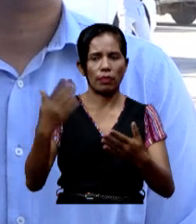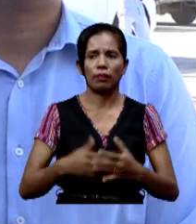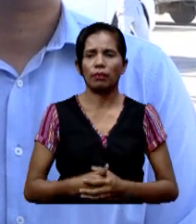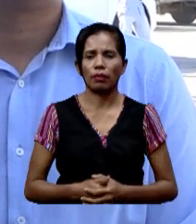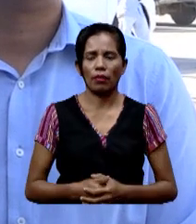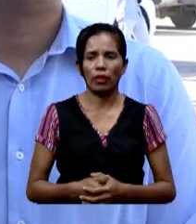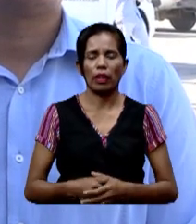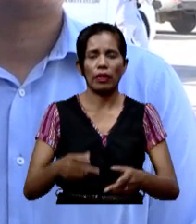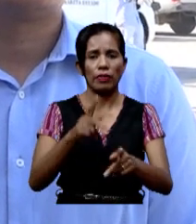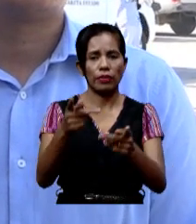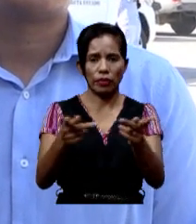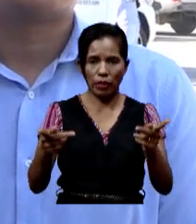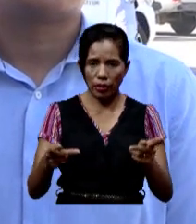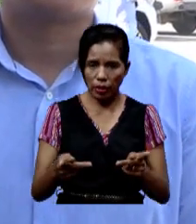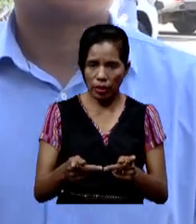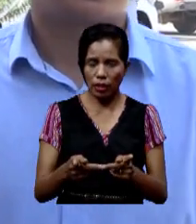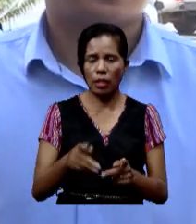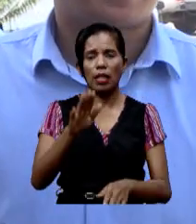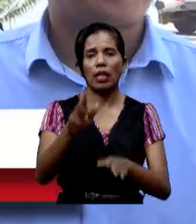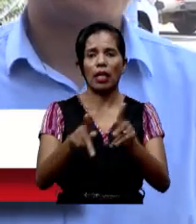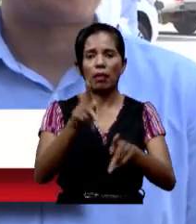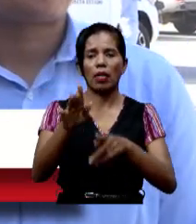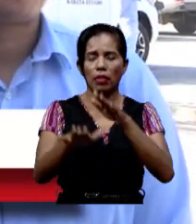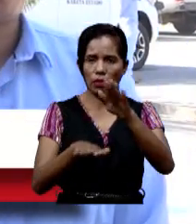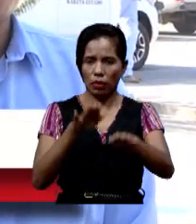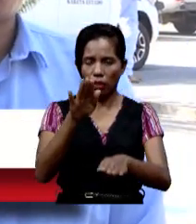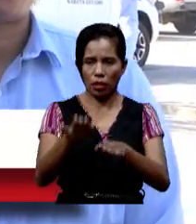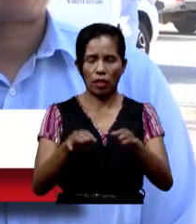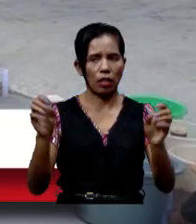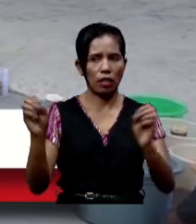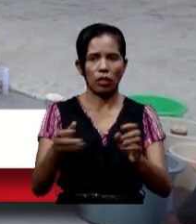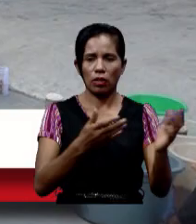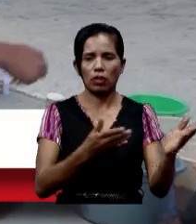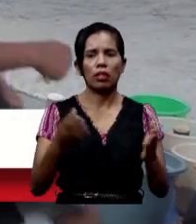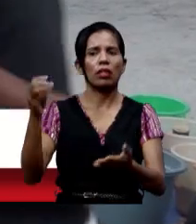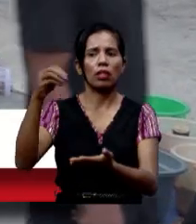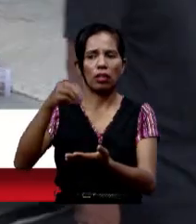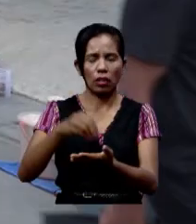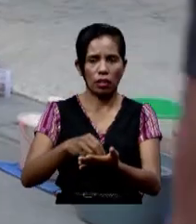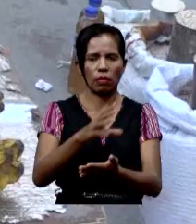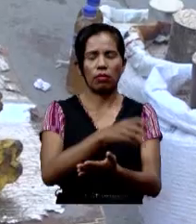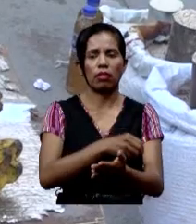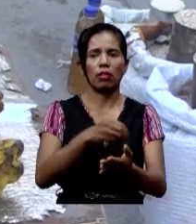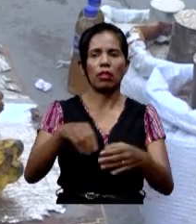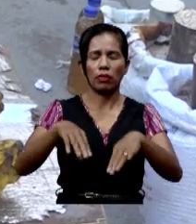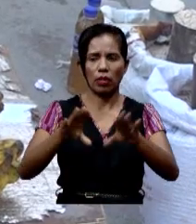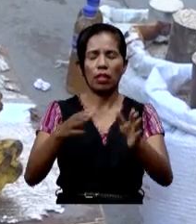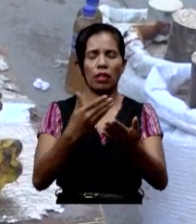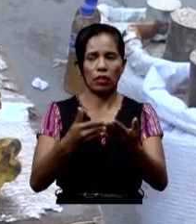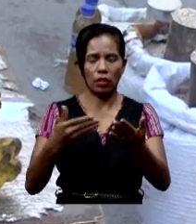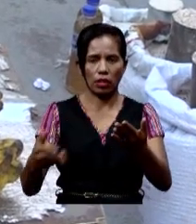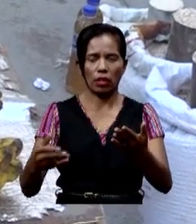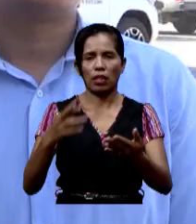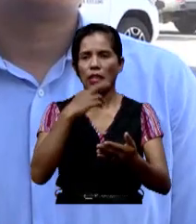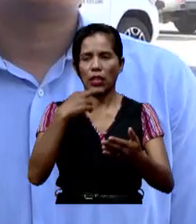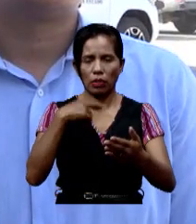Trotuar ne para hudi lao, laos trotuar ne para ato, tula fale aimaran, carroça, fan fale itu ia dalang, ia